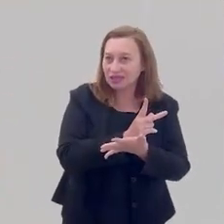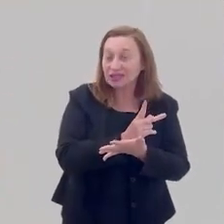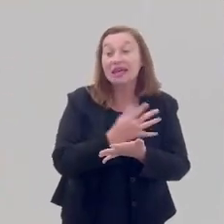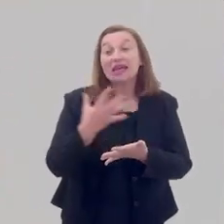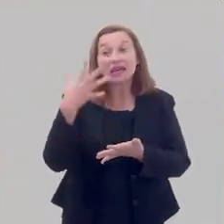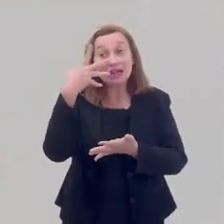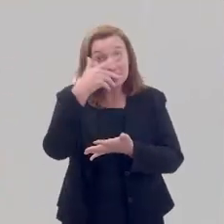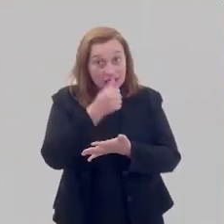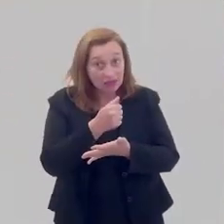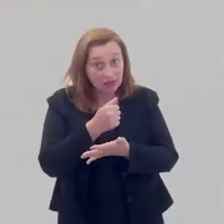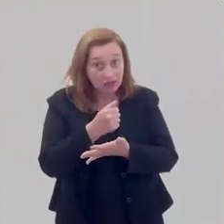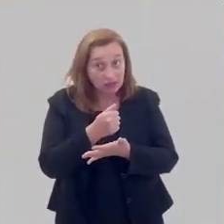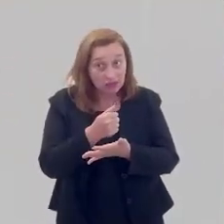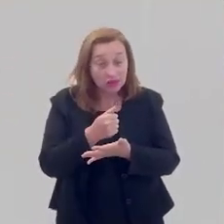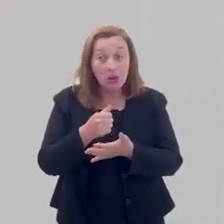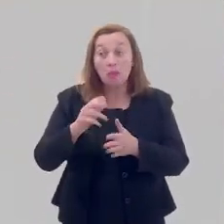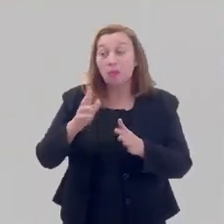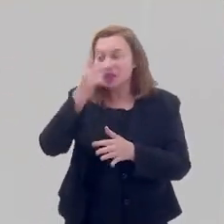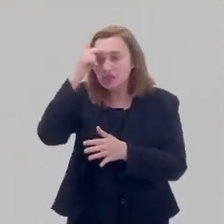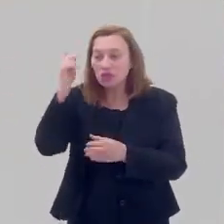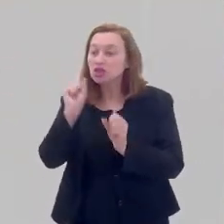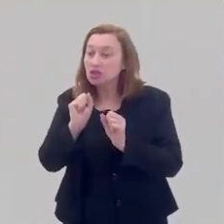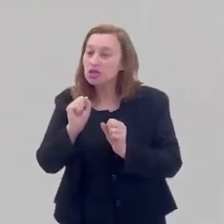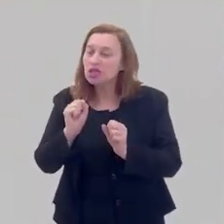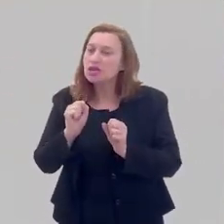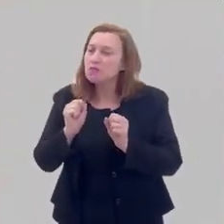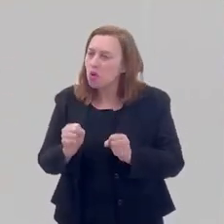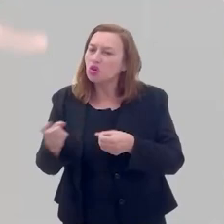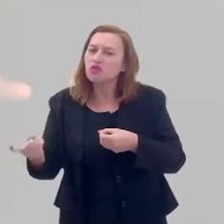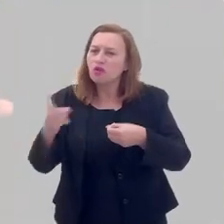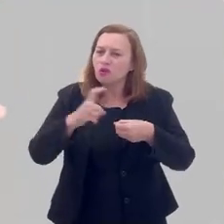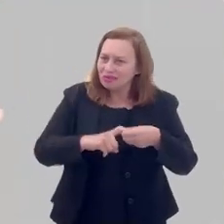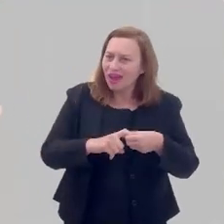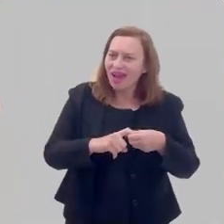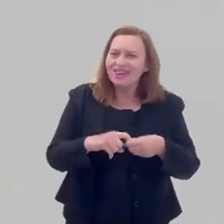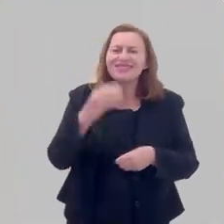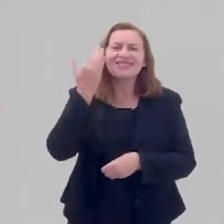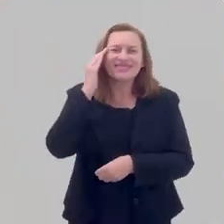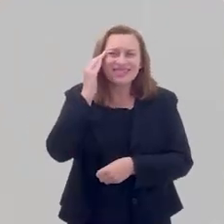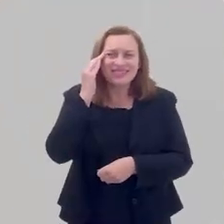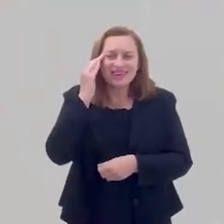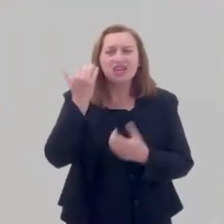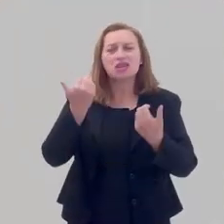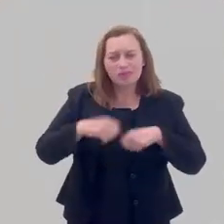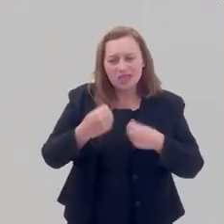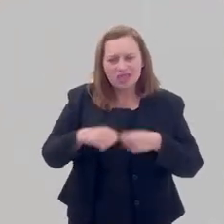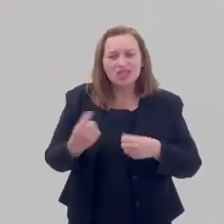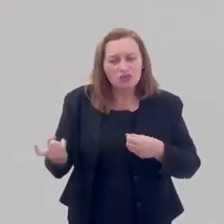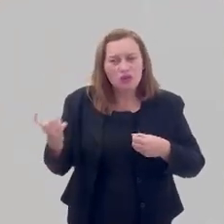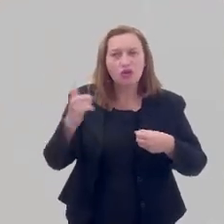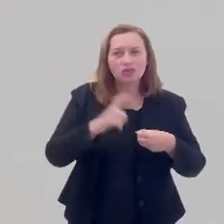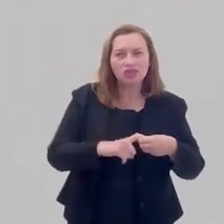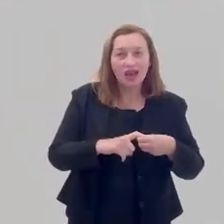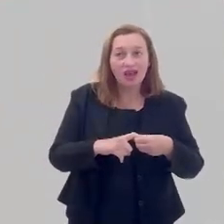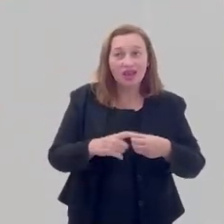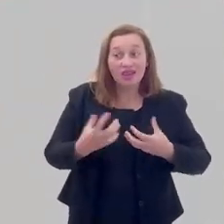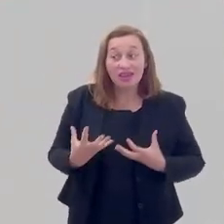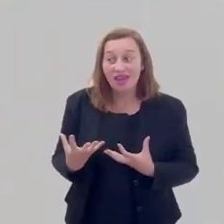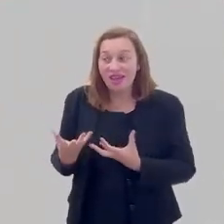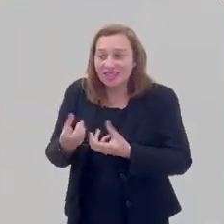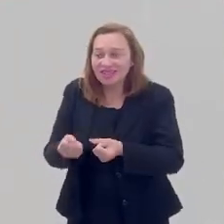lindos são aqueles que podem retornar terão me dá a humildade de entender que precisam recomeçar e